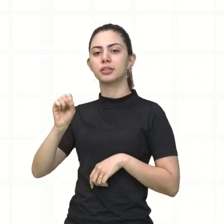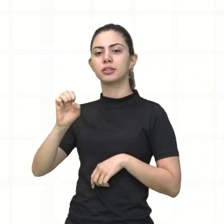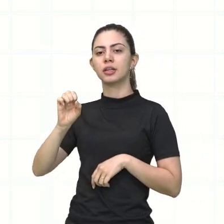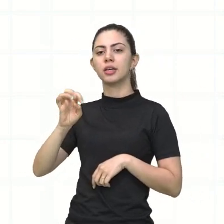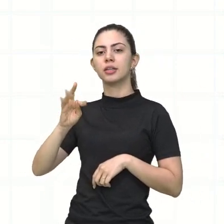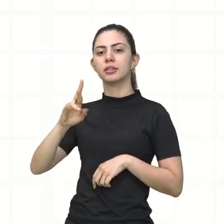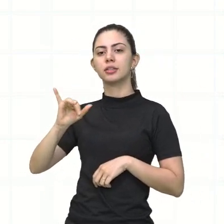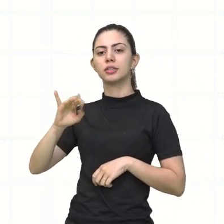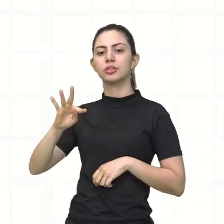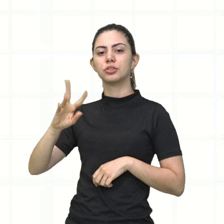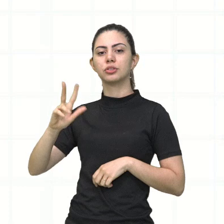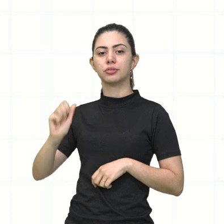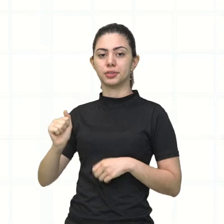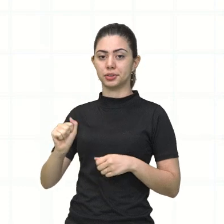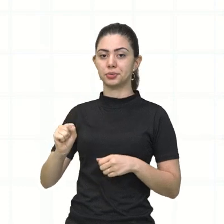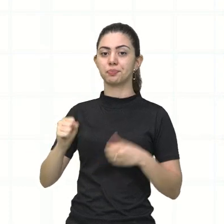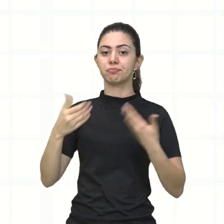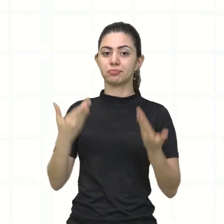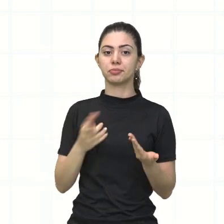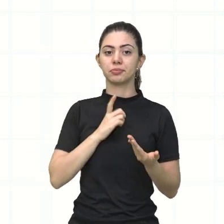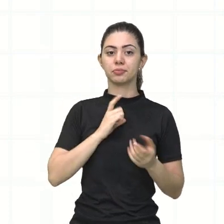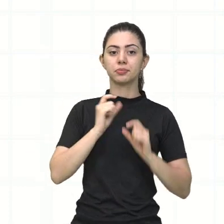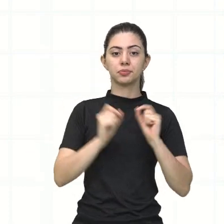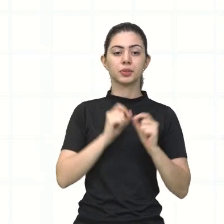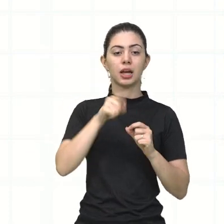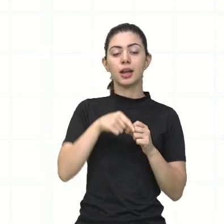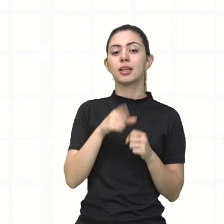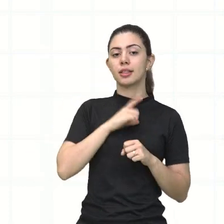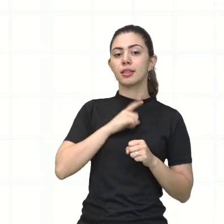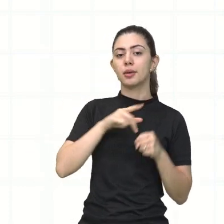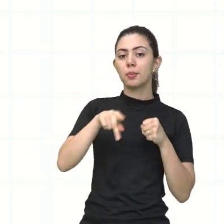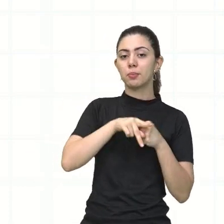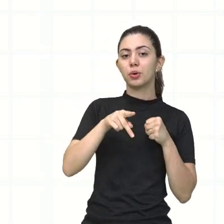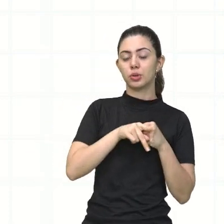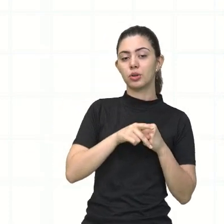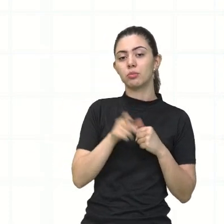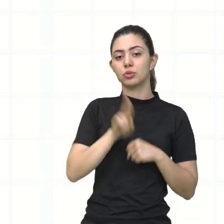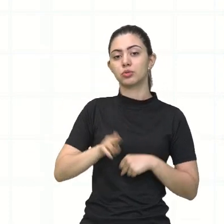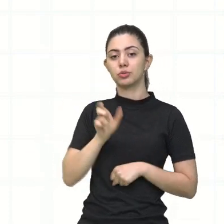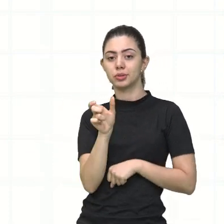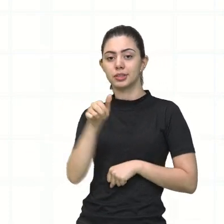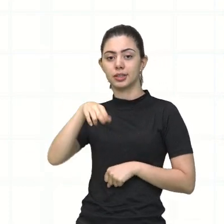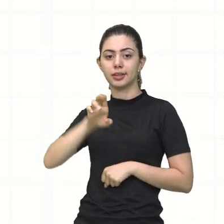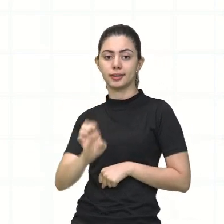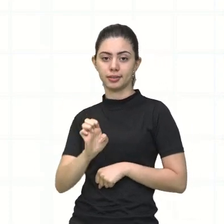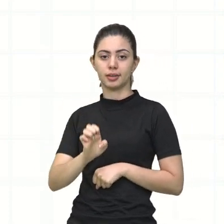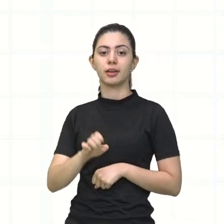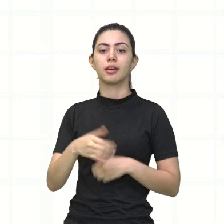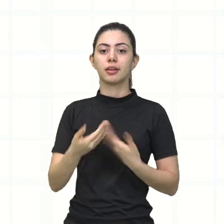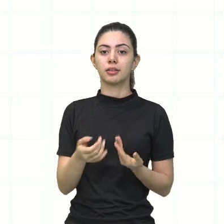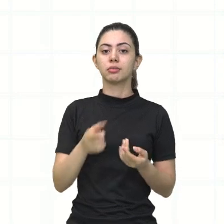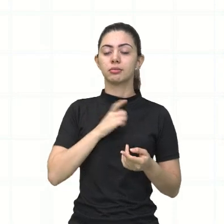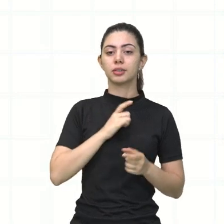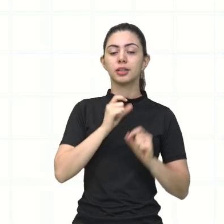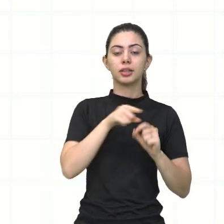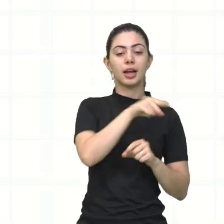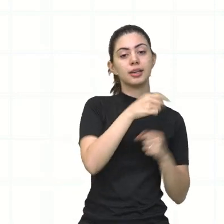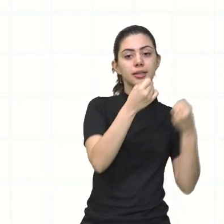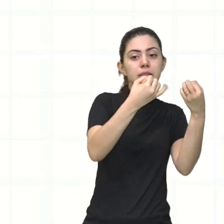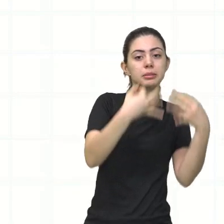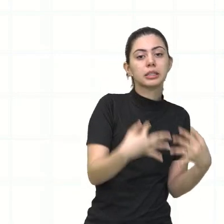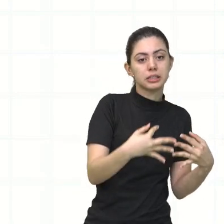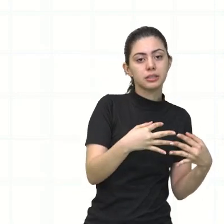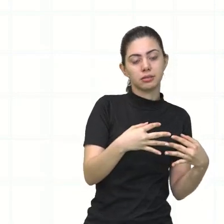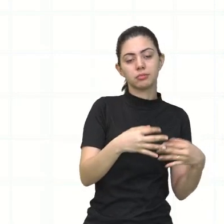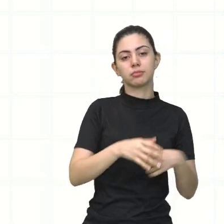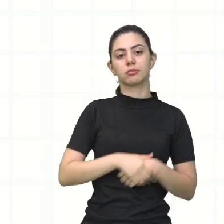como que, enquanto as explicativas frequentemente são por vírgulas seguidas dos pronomes relativos.